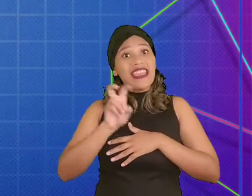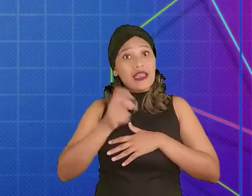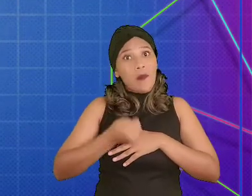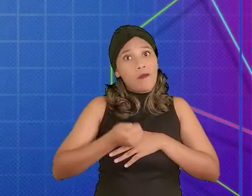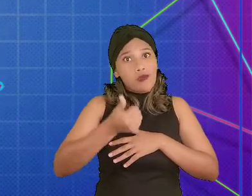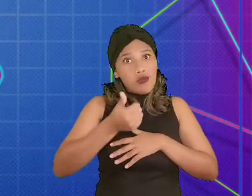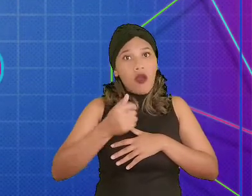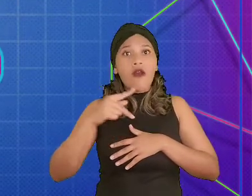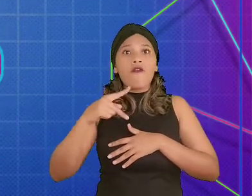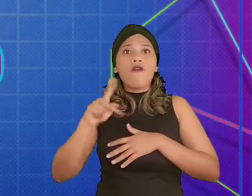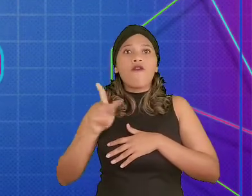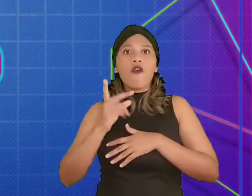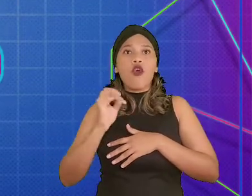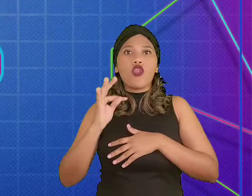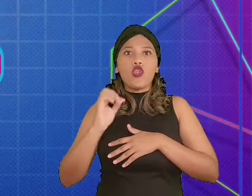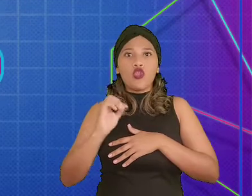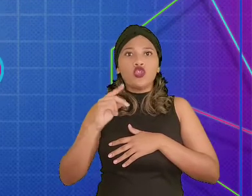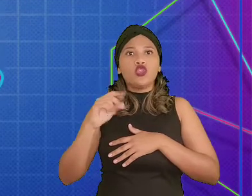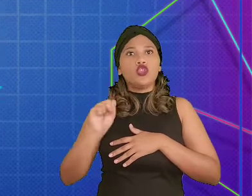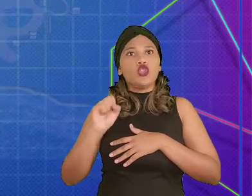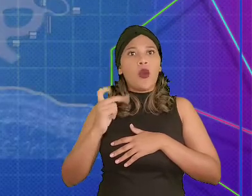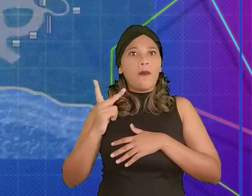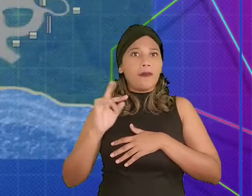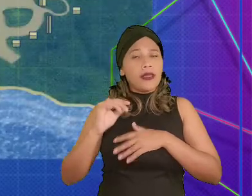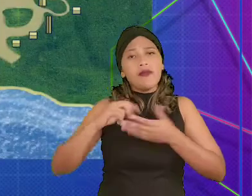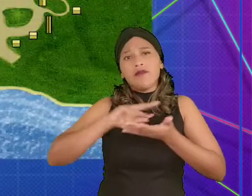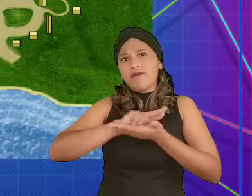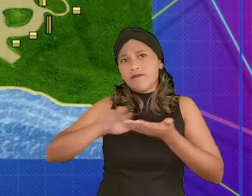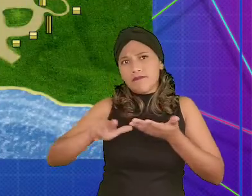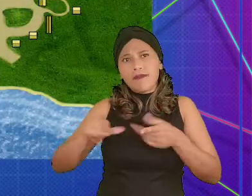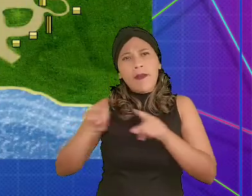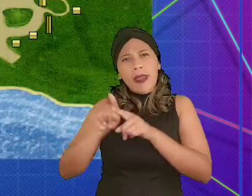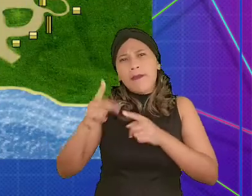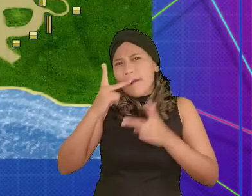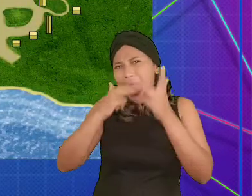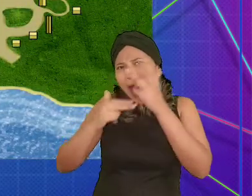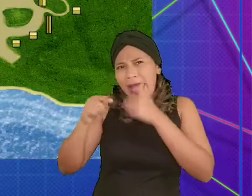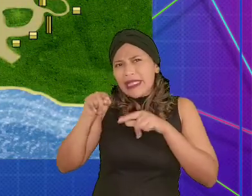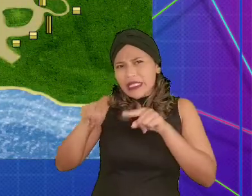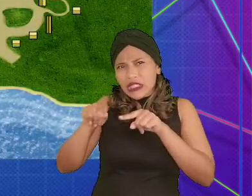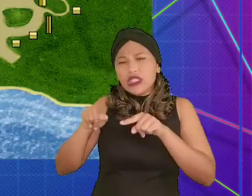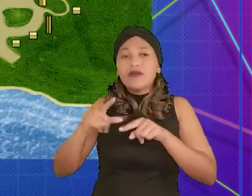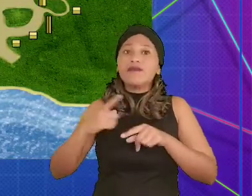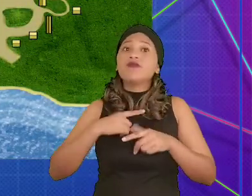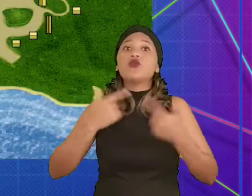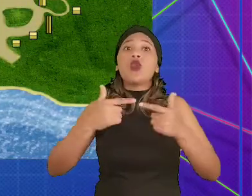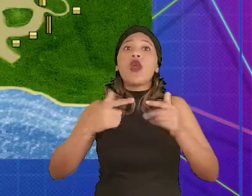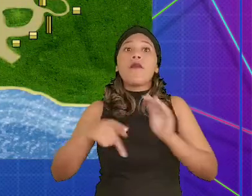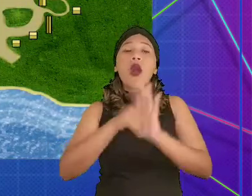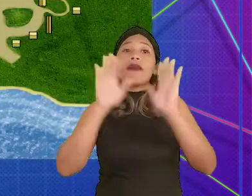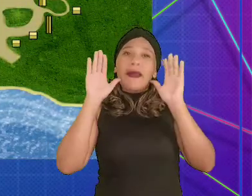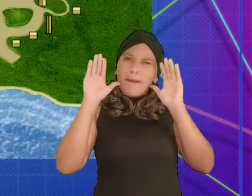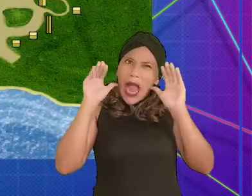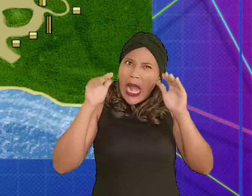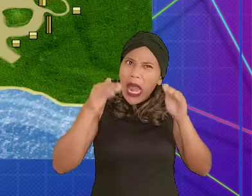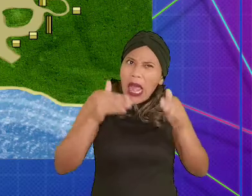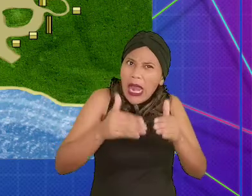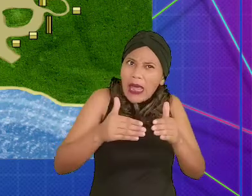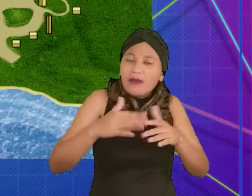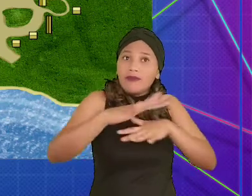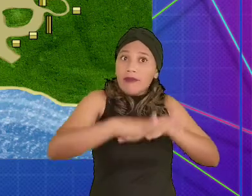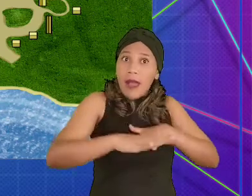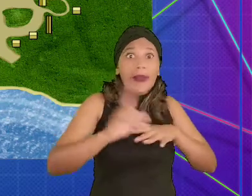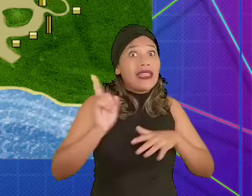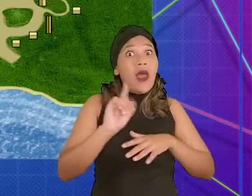o Photoshop e o GIMP, o outro software de edição de imagens. Esses programas não têm ferramentas direcionadas especificamente para